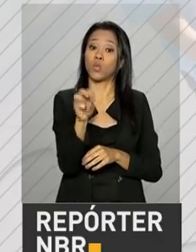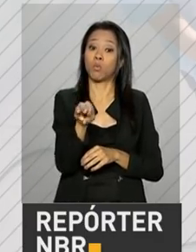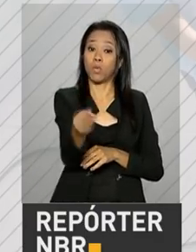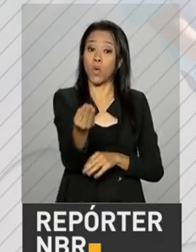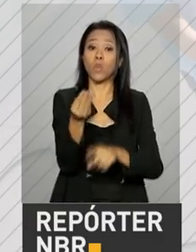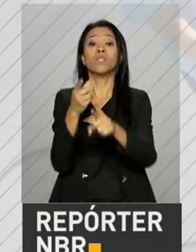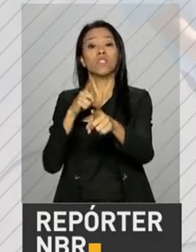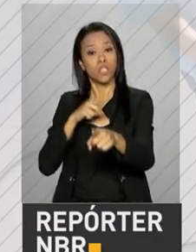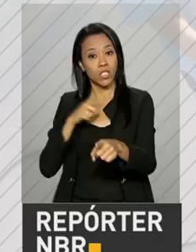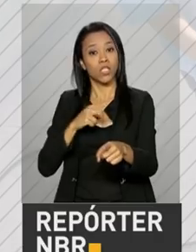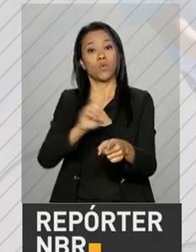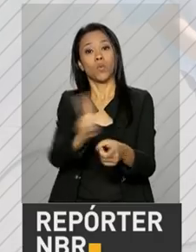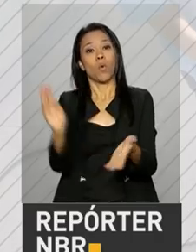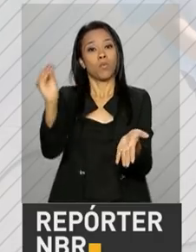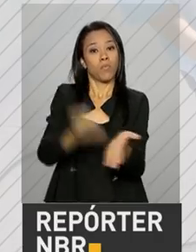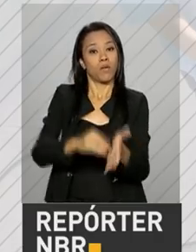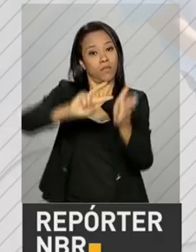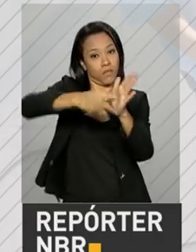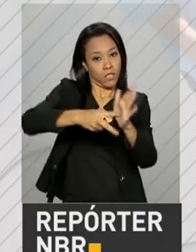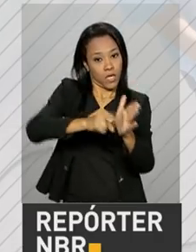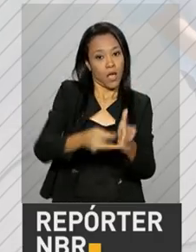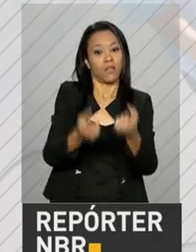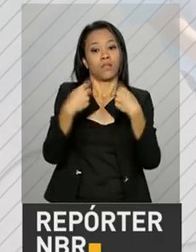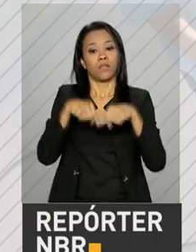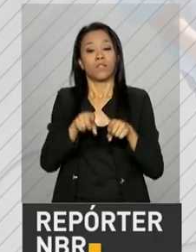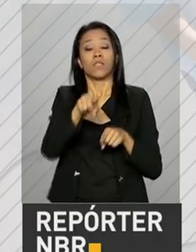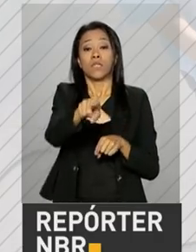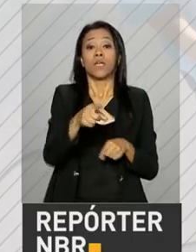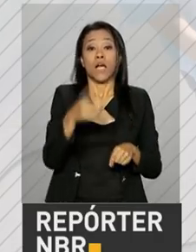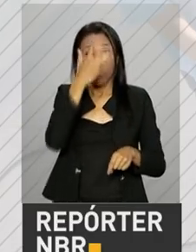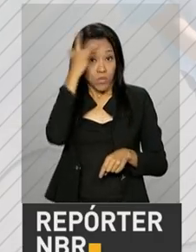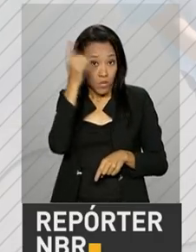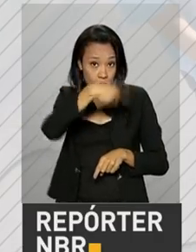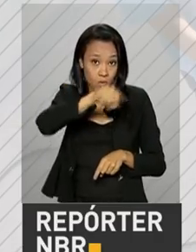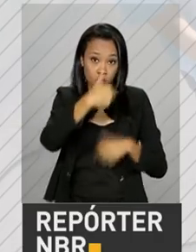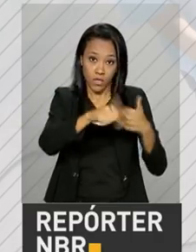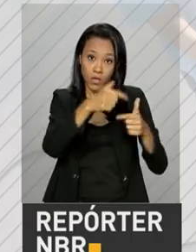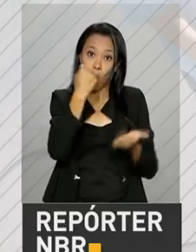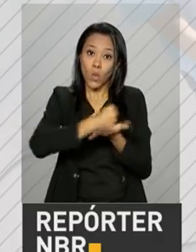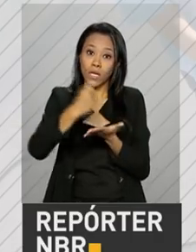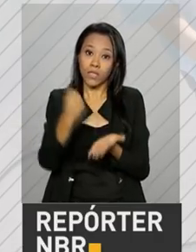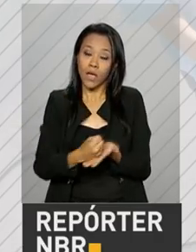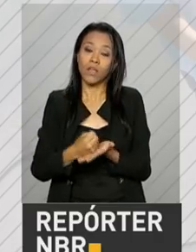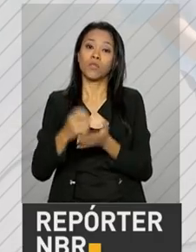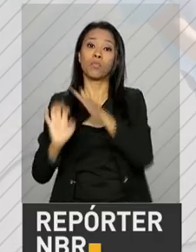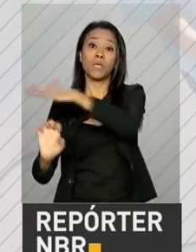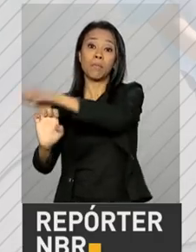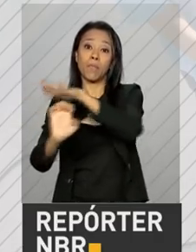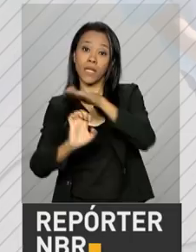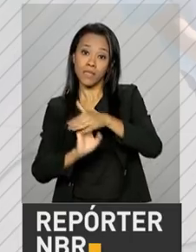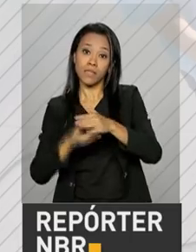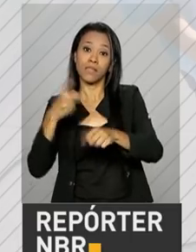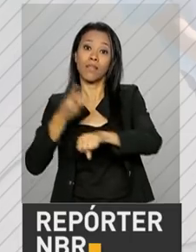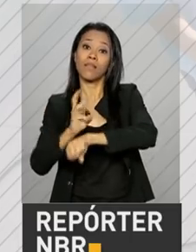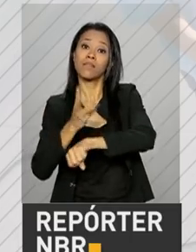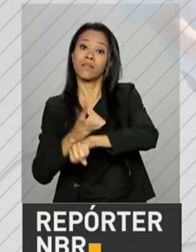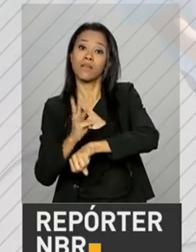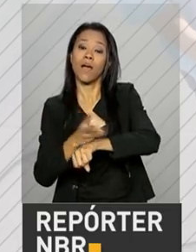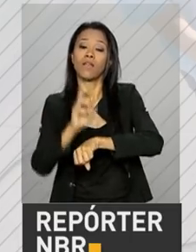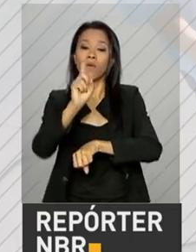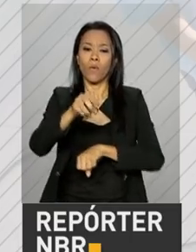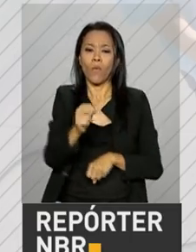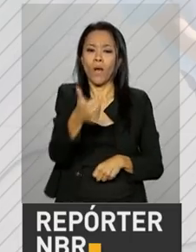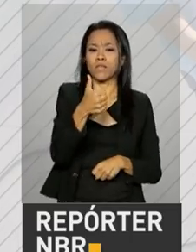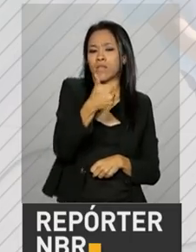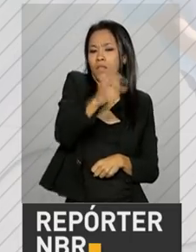maior percentual desde 2004 os empregados contratados por empresas terceirizadas somado quatro e dez